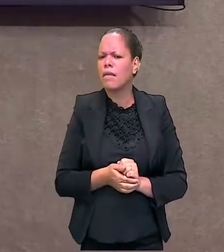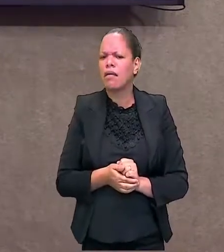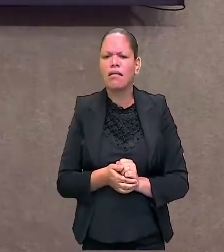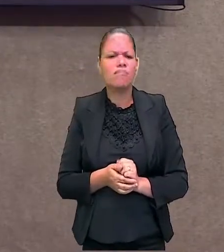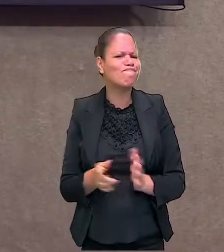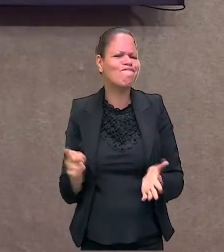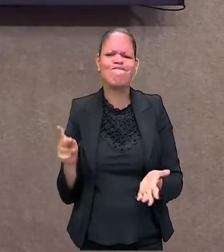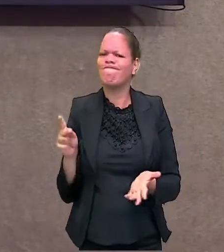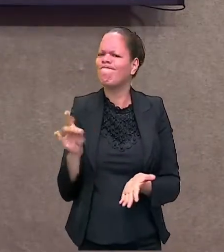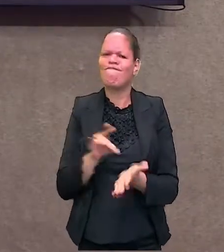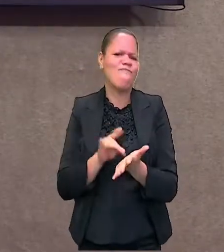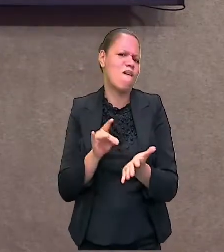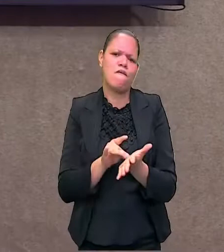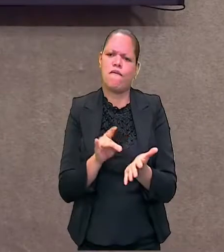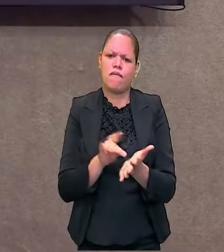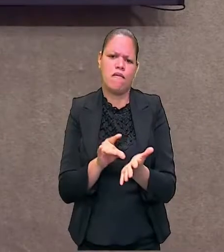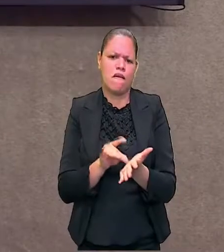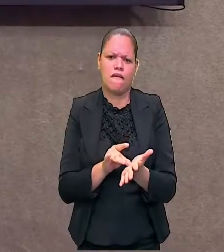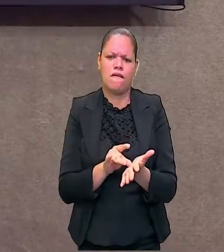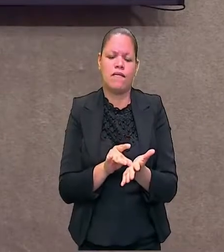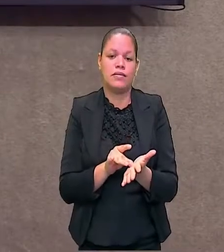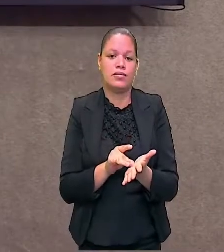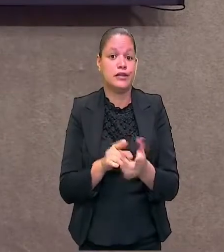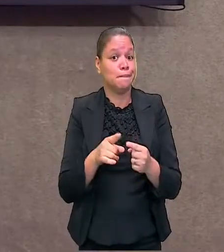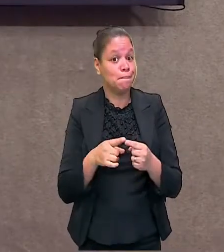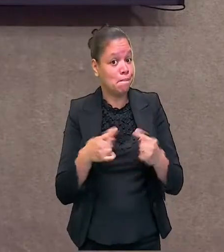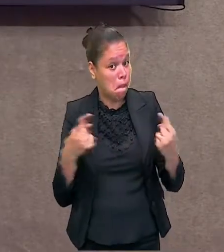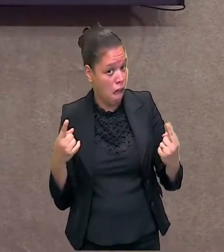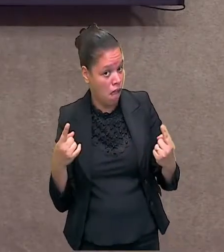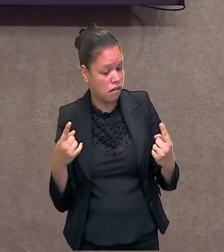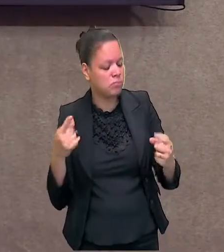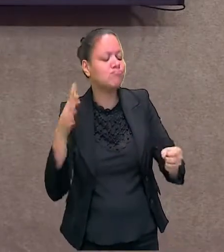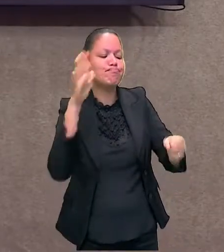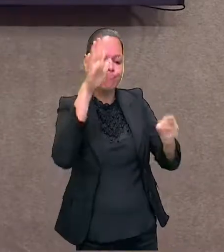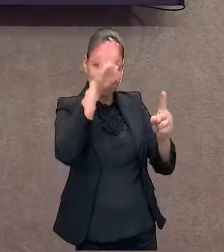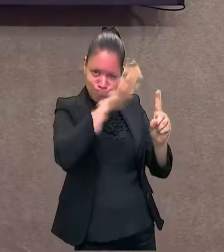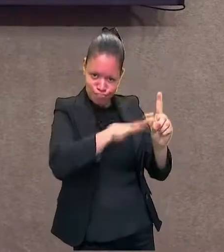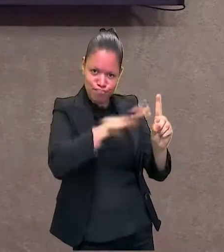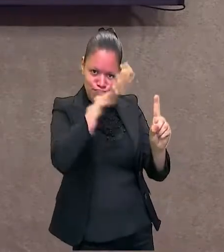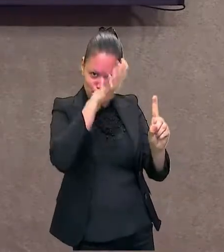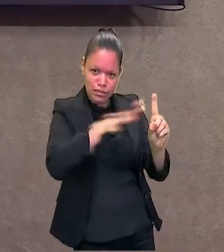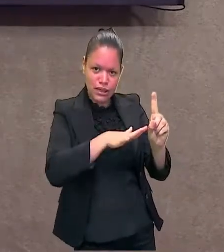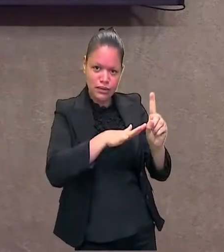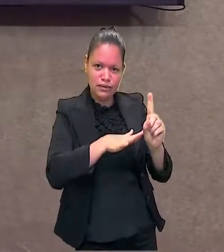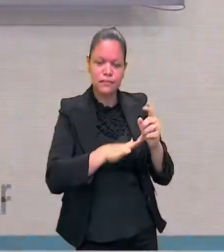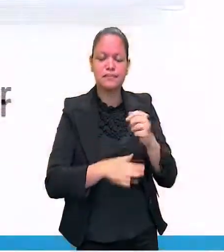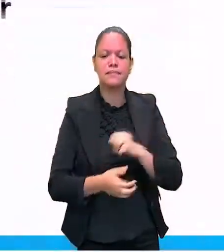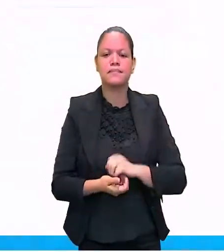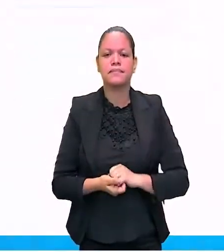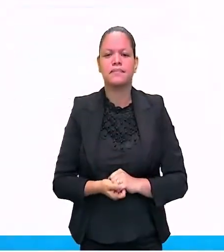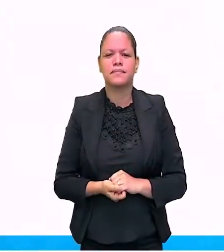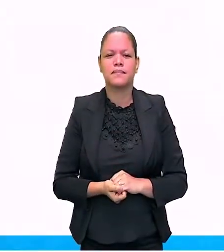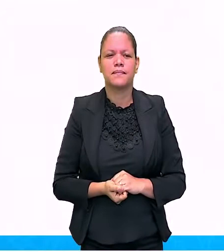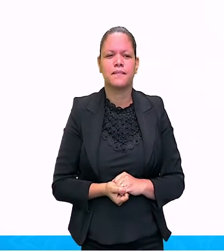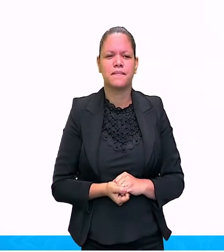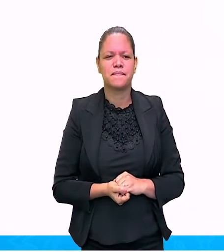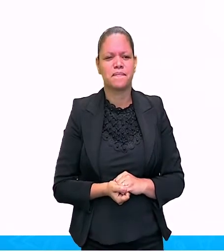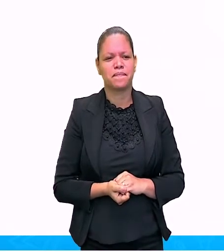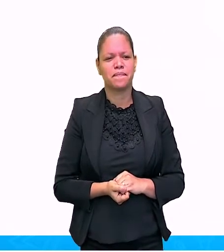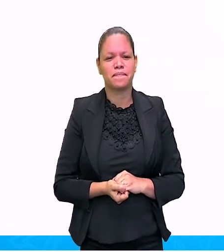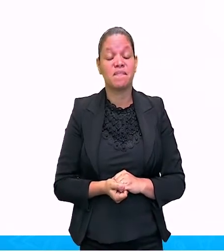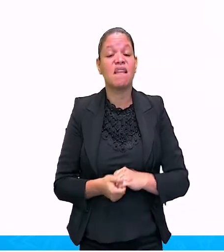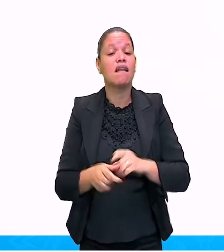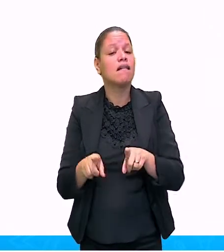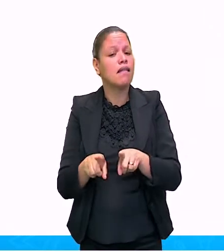isso aí não faz sentido, mas é chamado de mito e há quem acredite. Outro